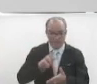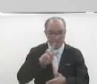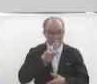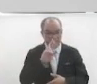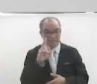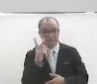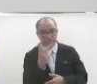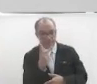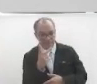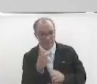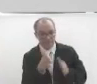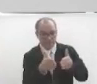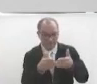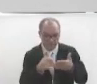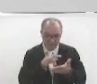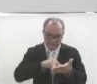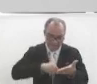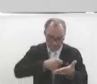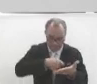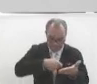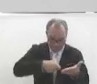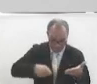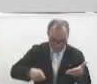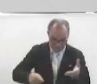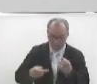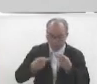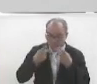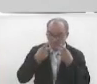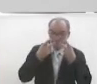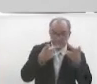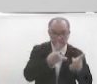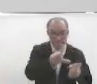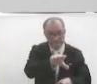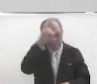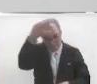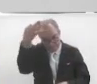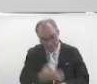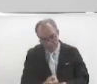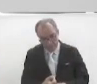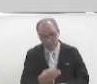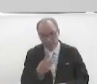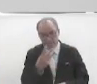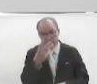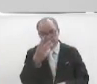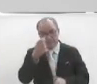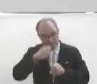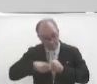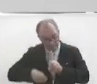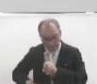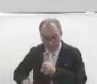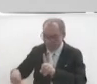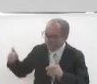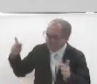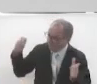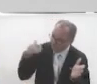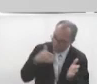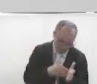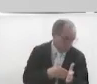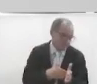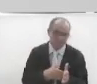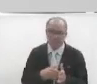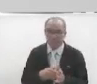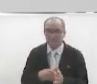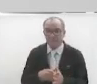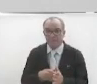pessoas requerimento por escrito manifestando tal opção no prazo de 30 dias improrrogáveis